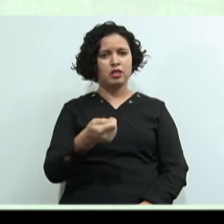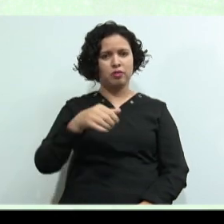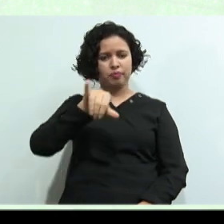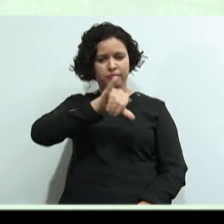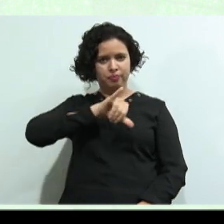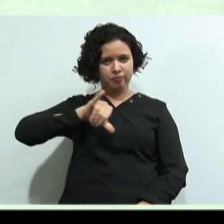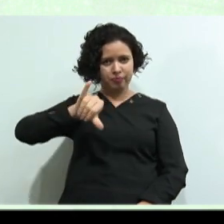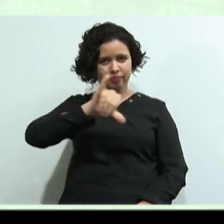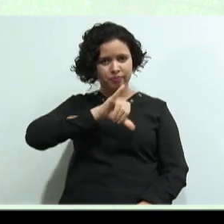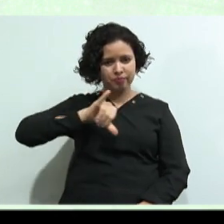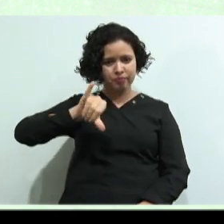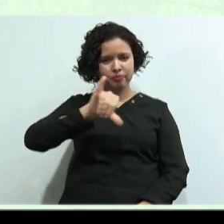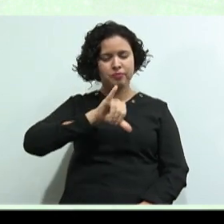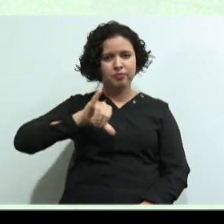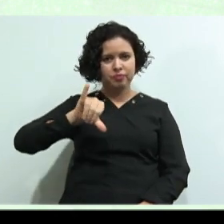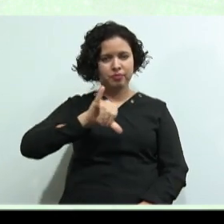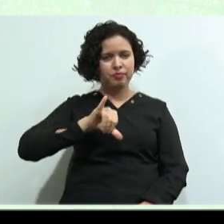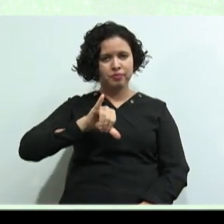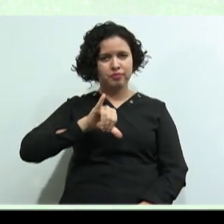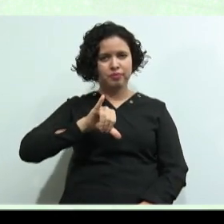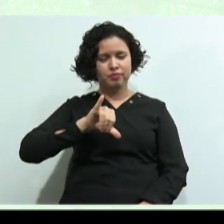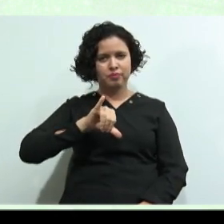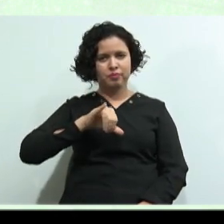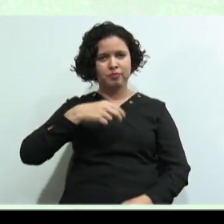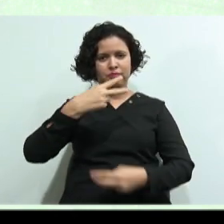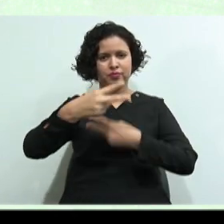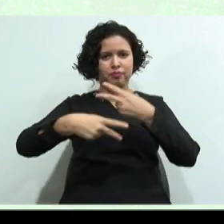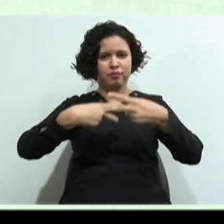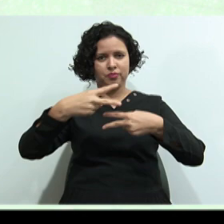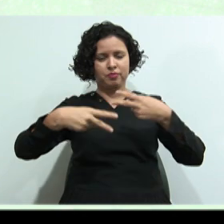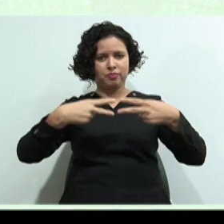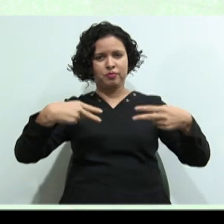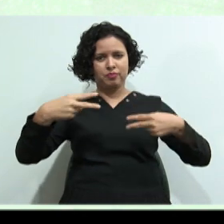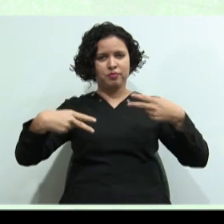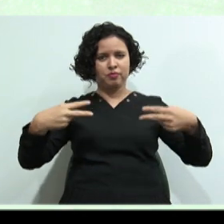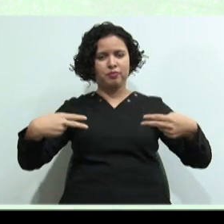Agora ela vai fazer o sinal azeite. E o sinal de macarrão.